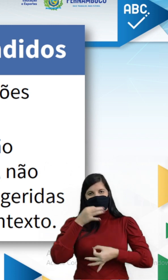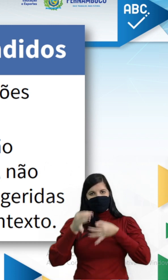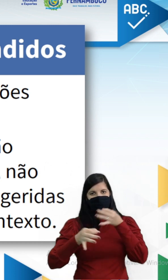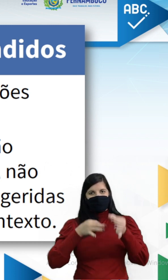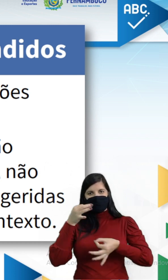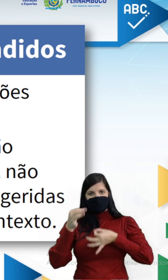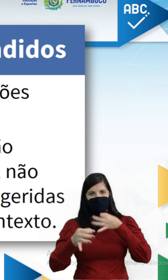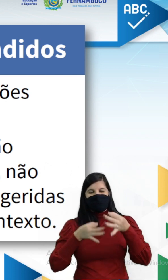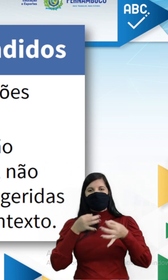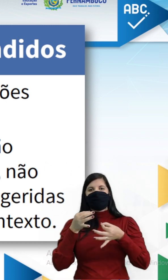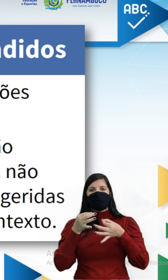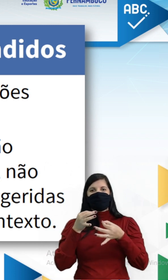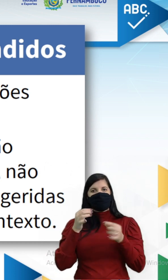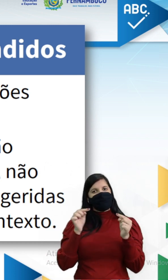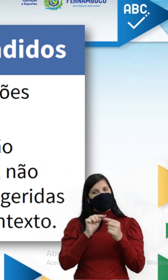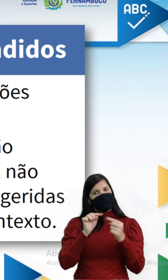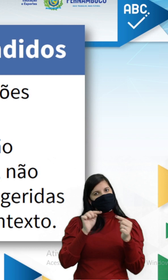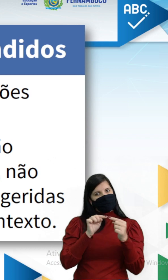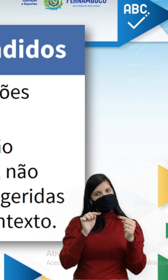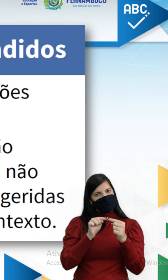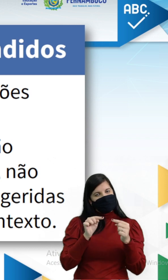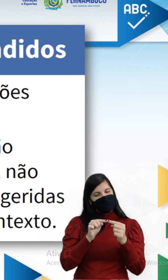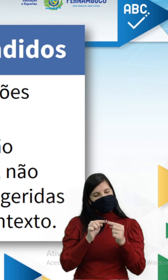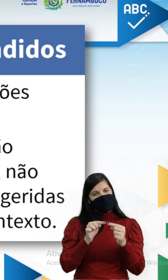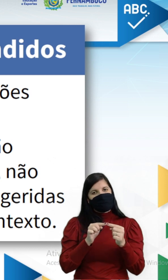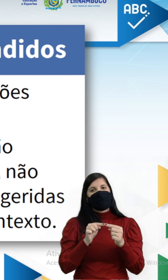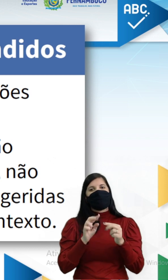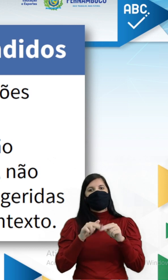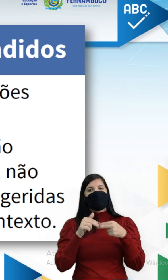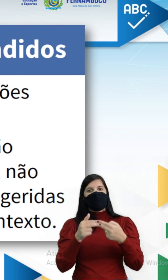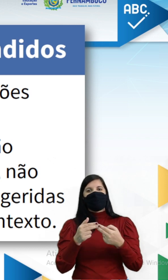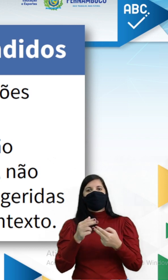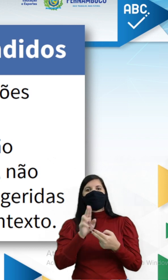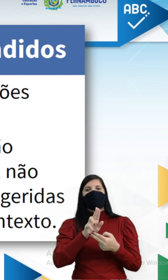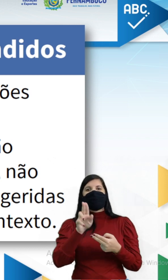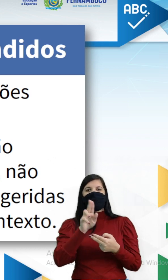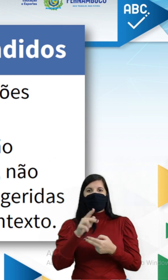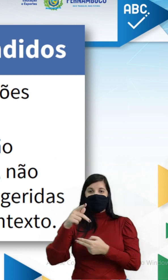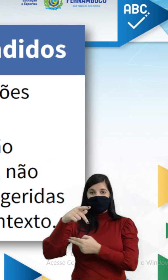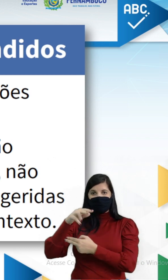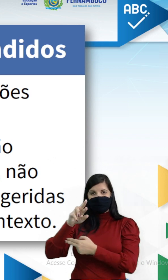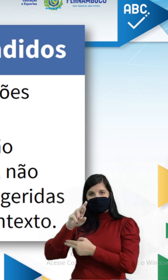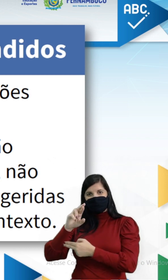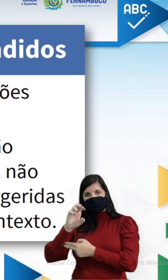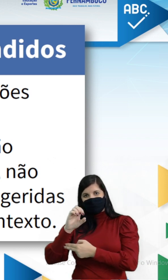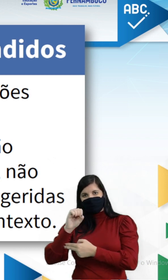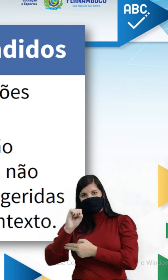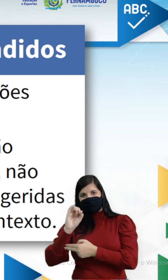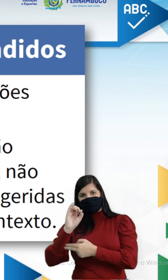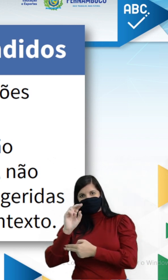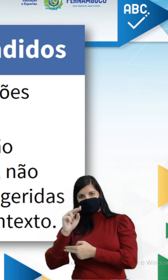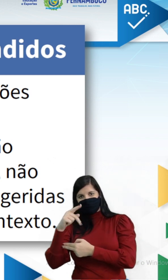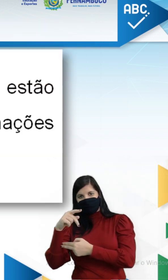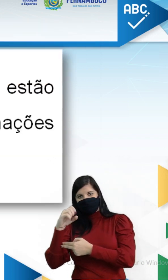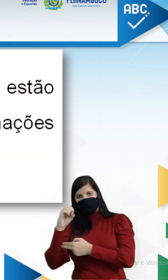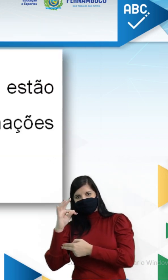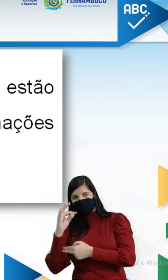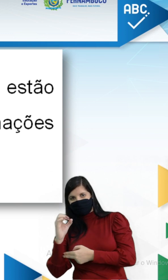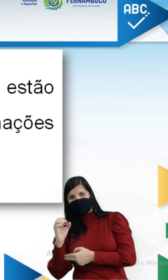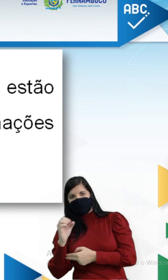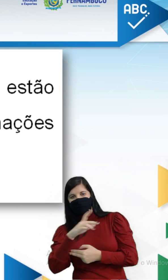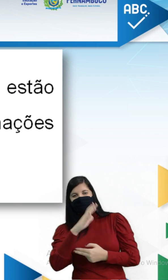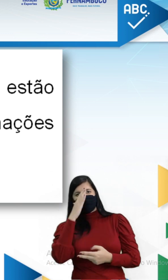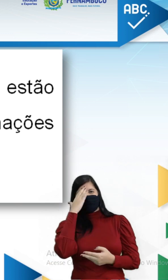sugerem, elas indicam, certo? Então é por isso que nós falamos de pressuposição e subtendido.